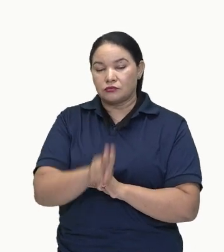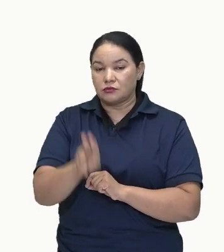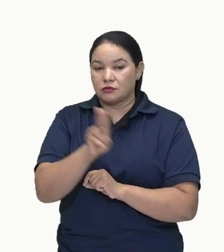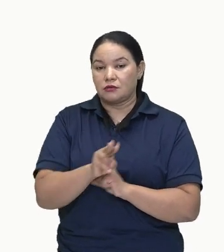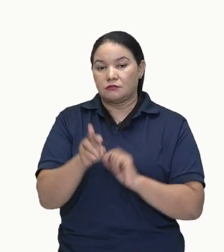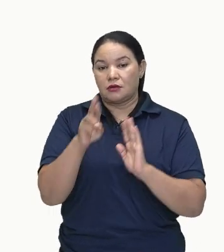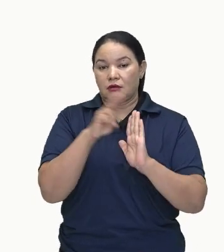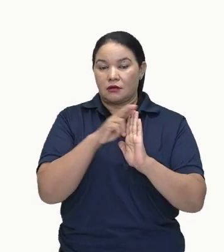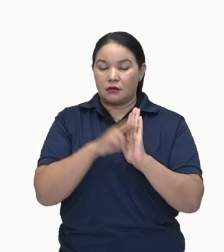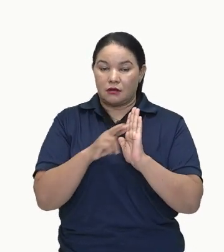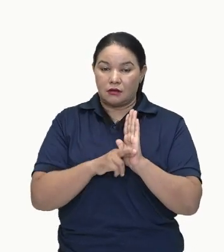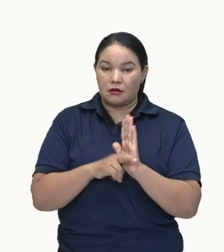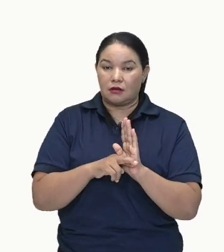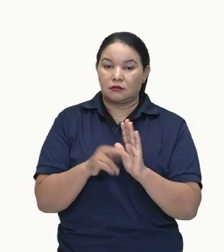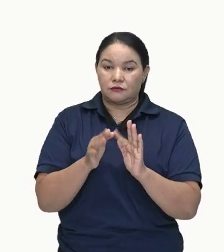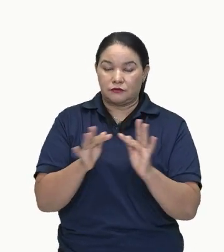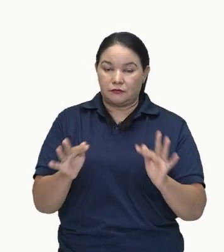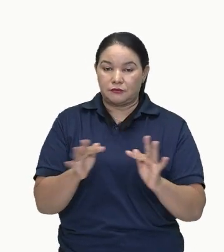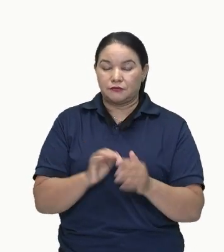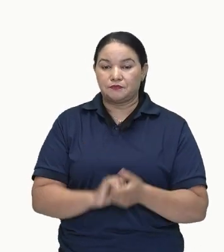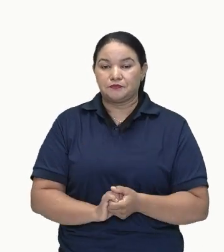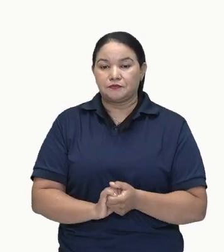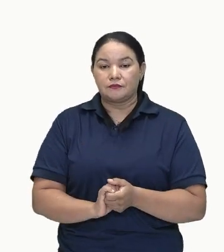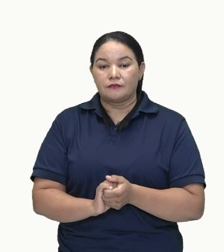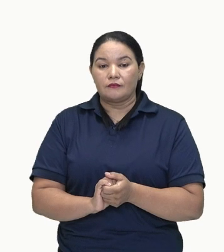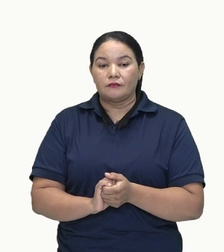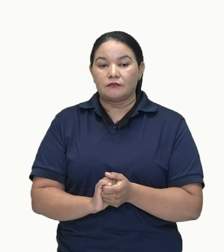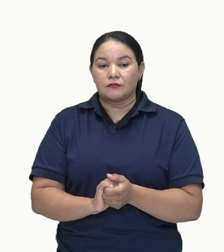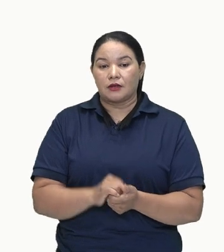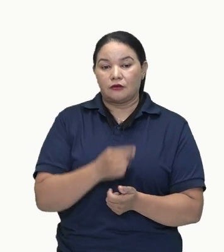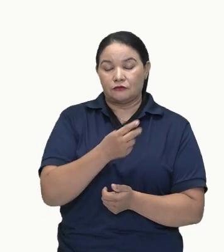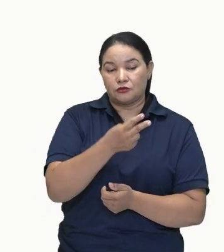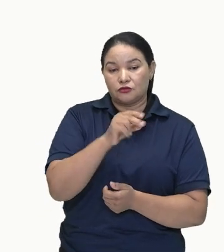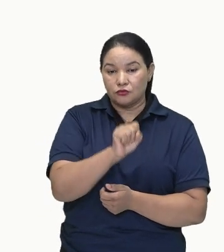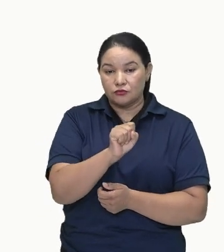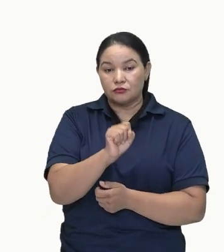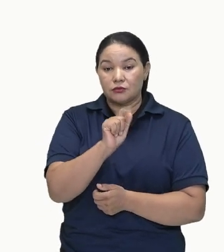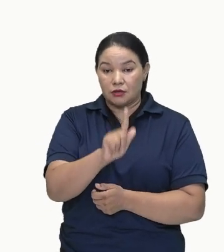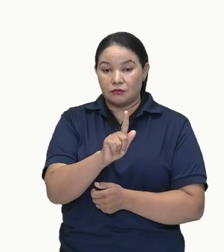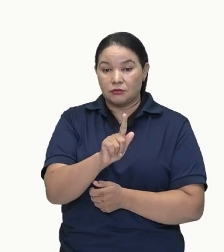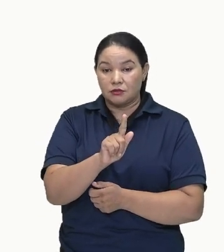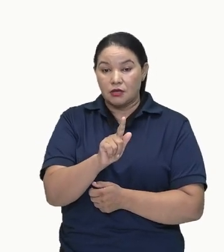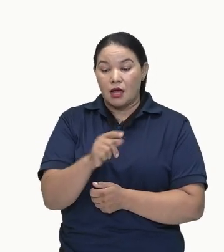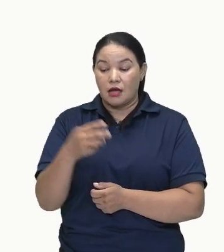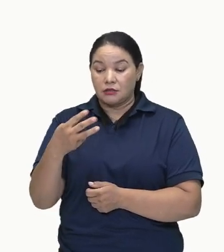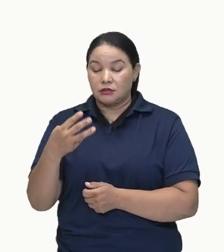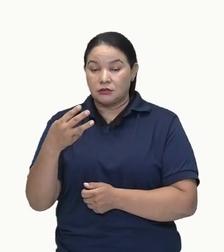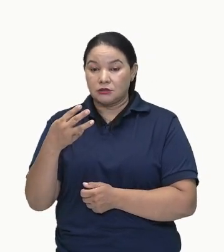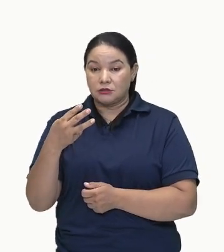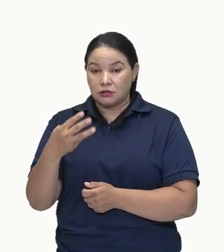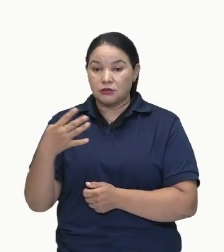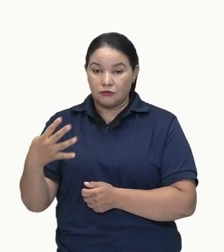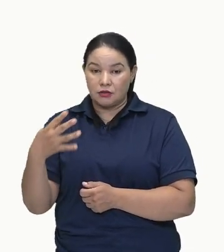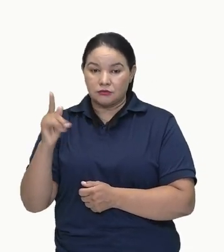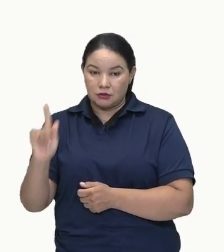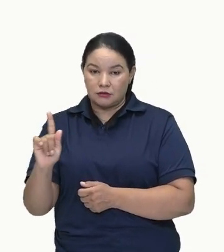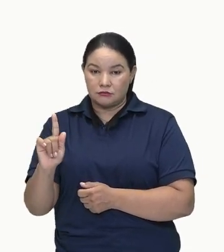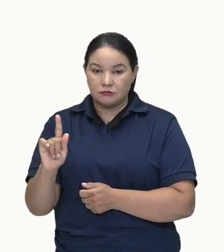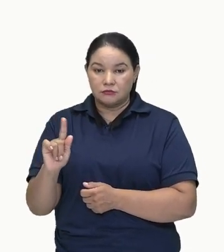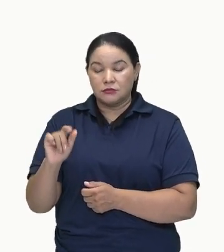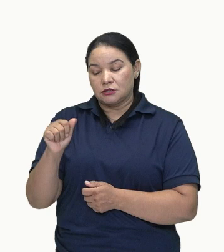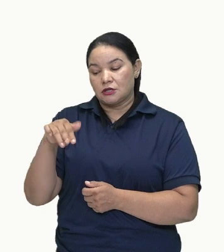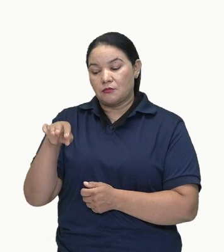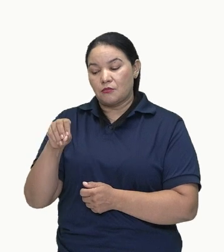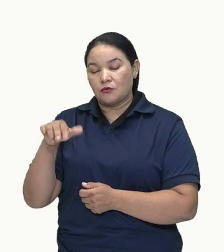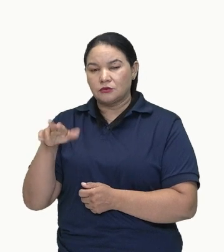de 3 simples, né? Então, 28 gramas de nitrogênio, eu tenho 34 de amônia. E se eu tiver 140 gramas